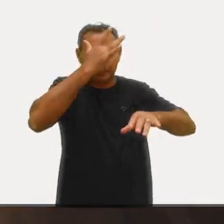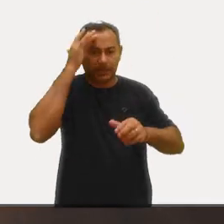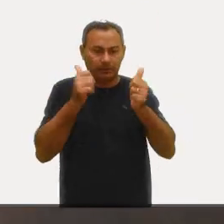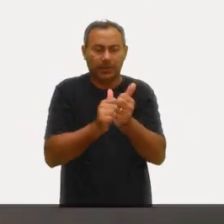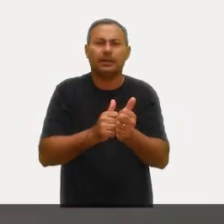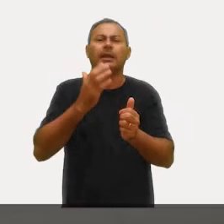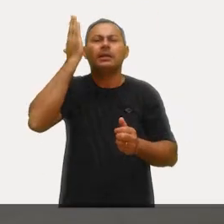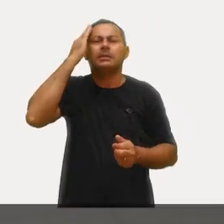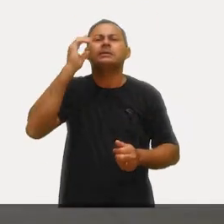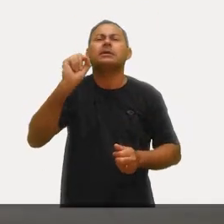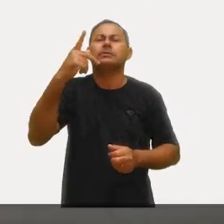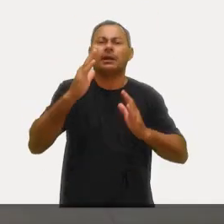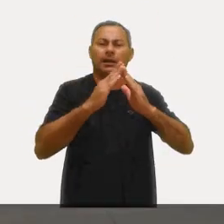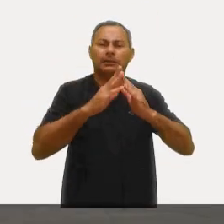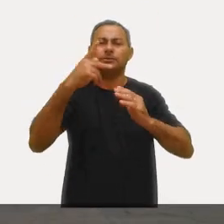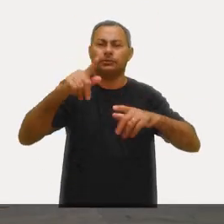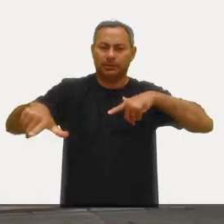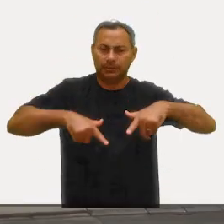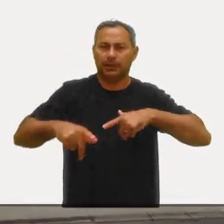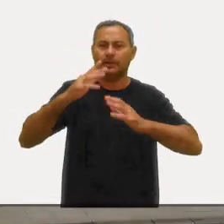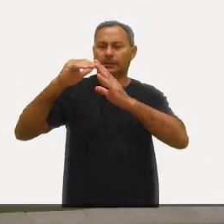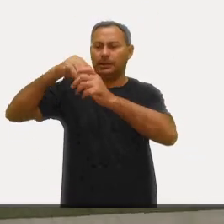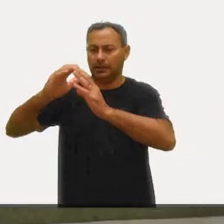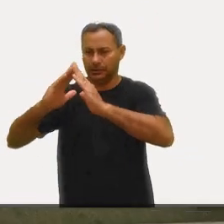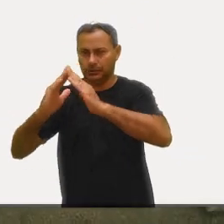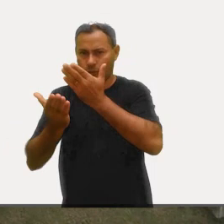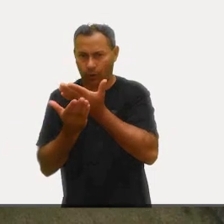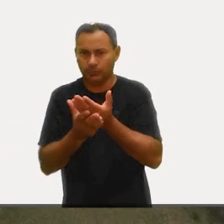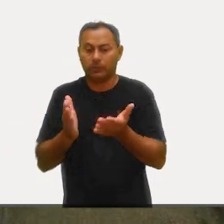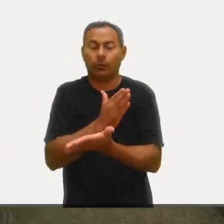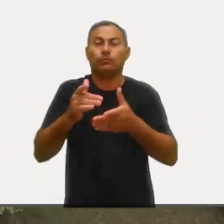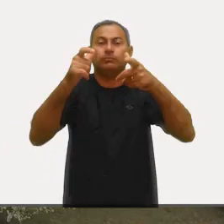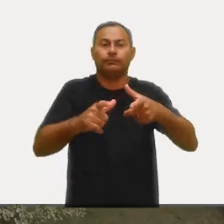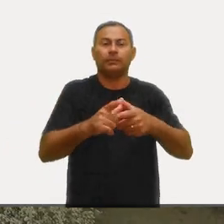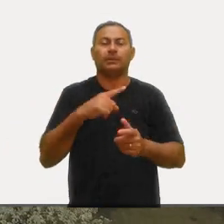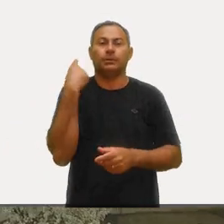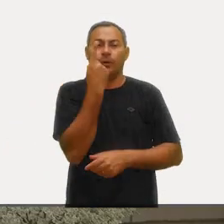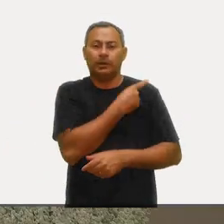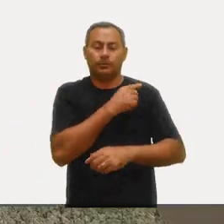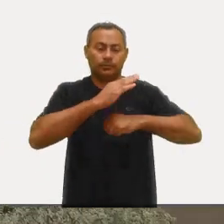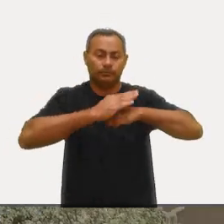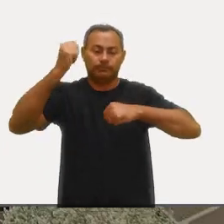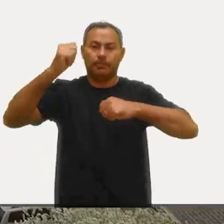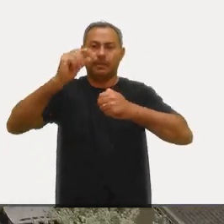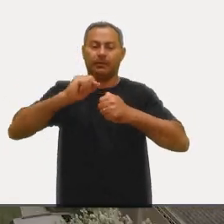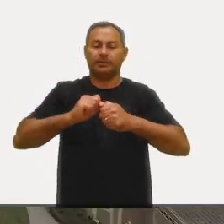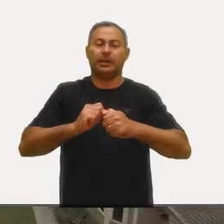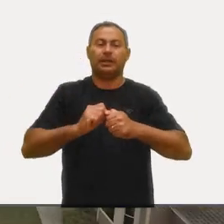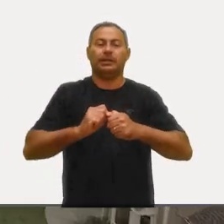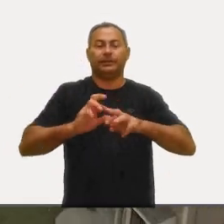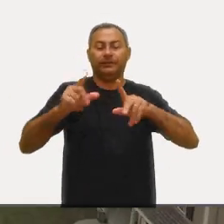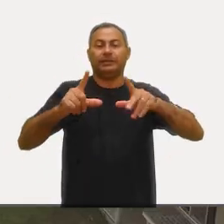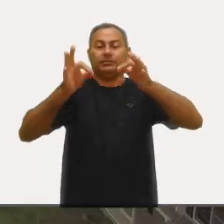volta, quem sabe na sua casa, no seu trabalho, na escola, em algum lugar. Somos chamados para